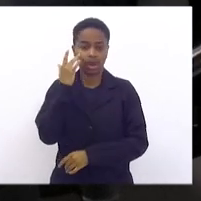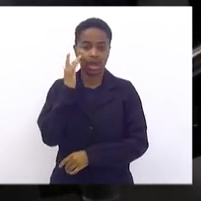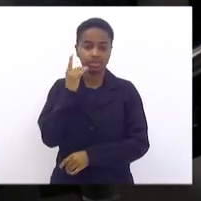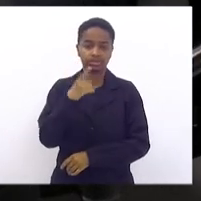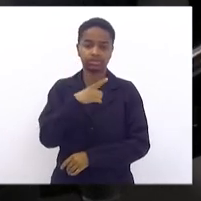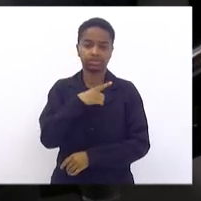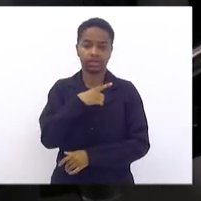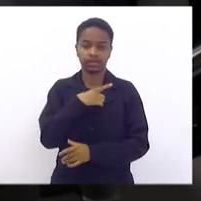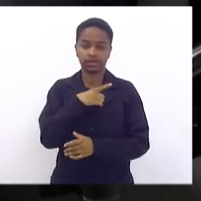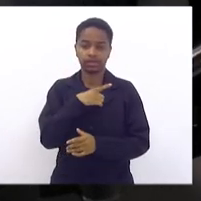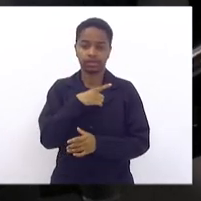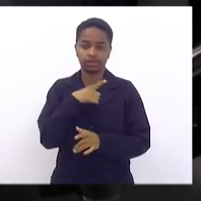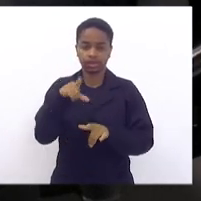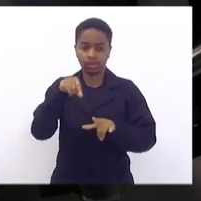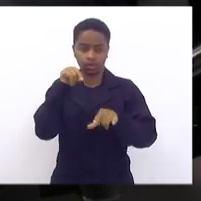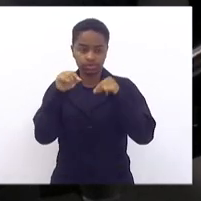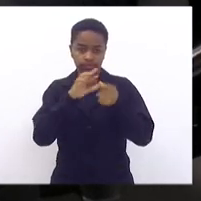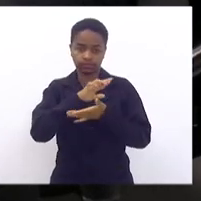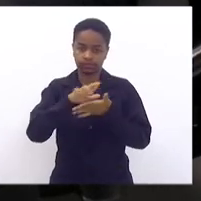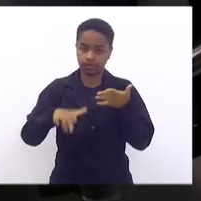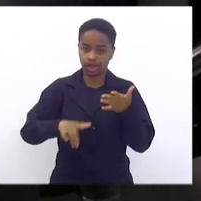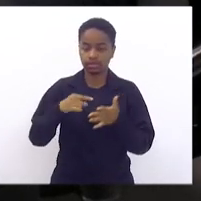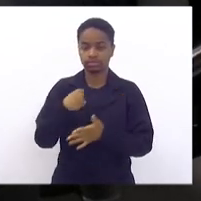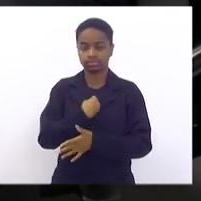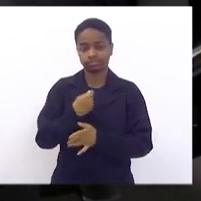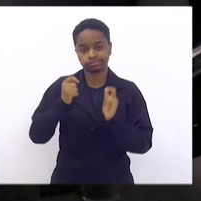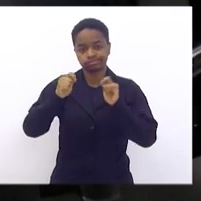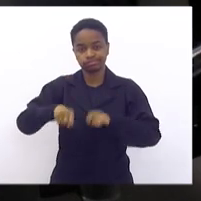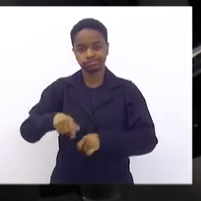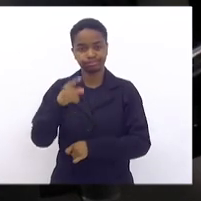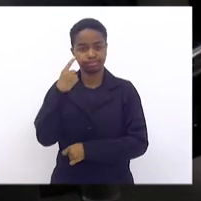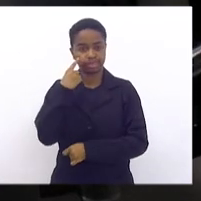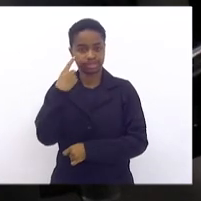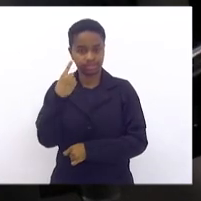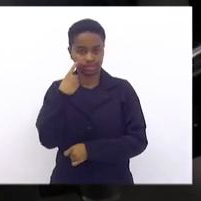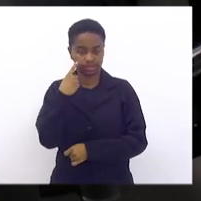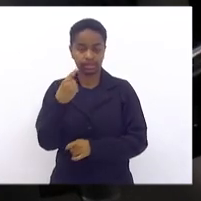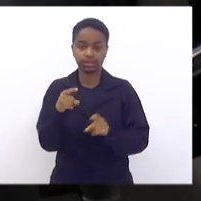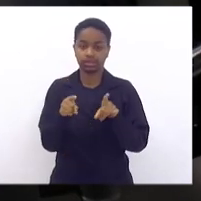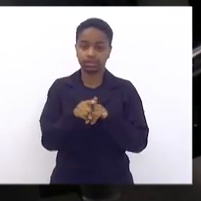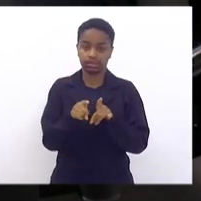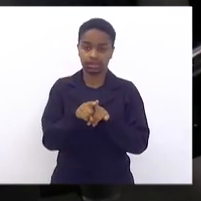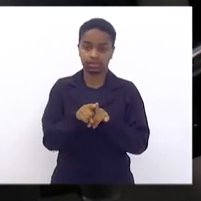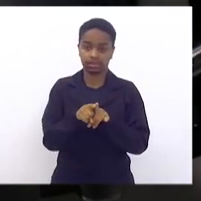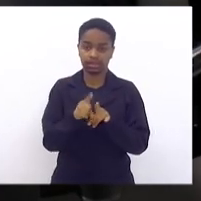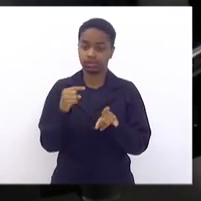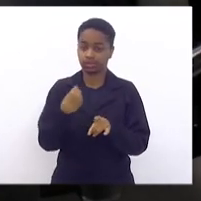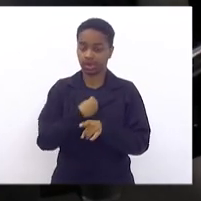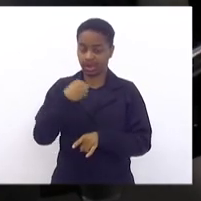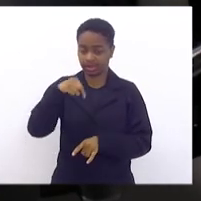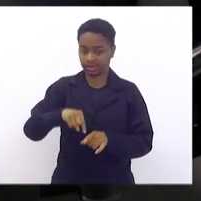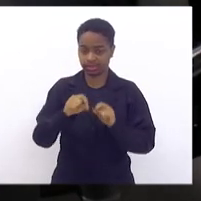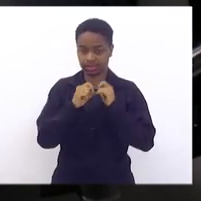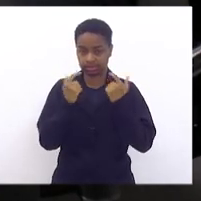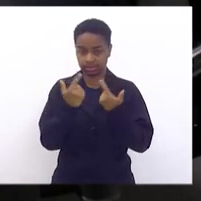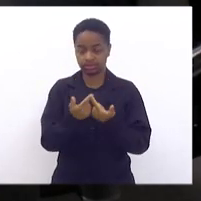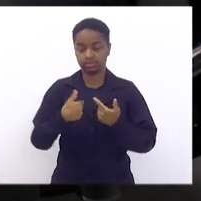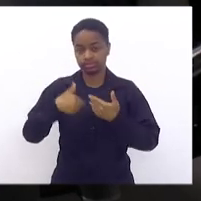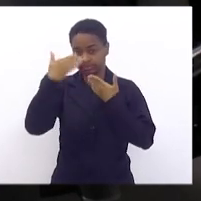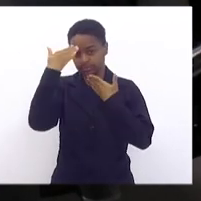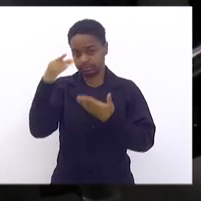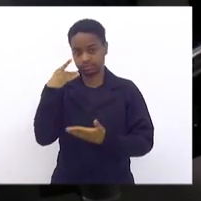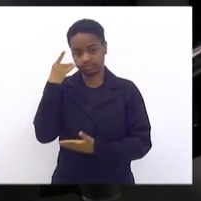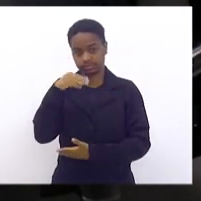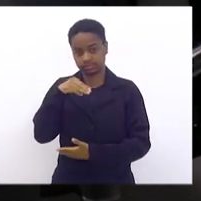aí alternativas também que a gente poderia pensar. E aí, já que a gente está na Casa das Leis, agradecendo a deputada Marta